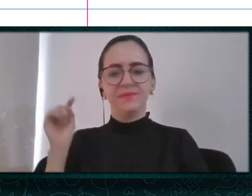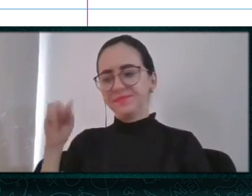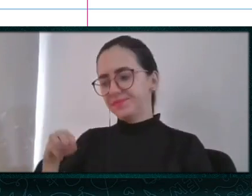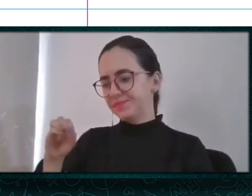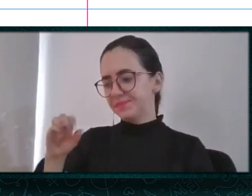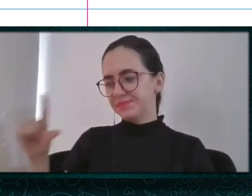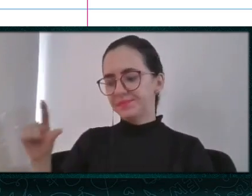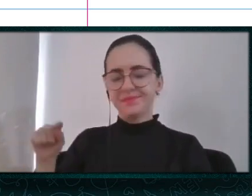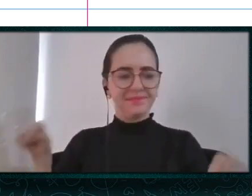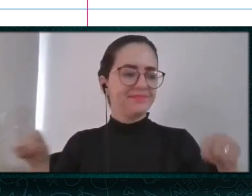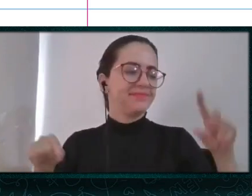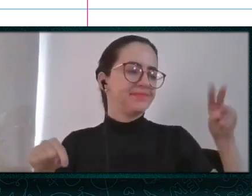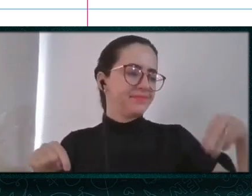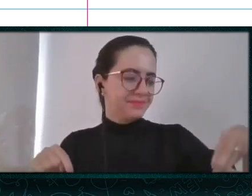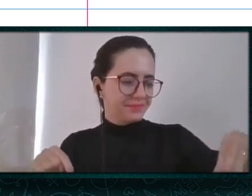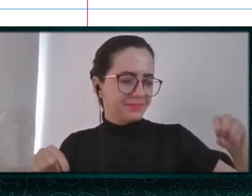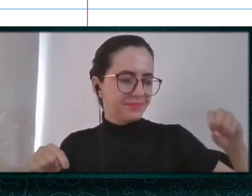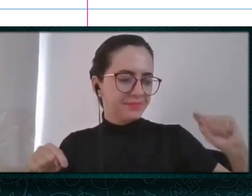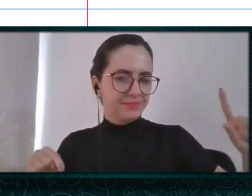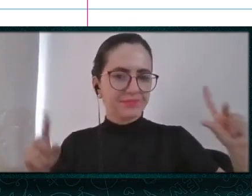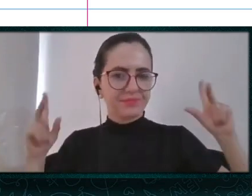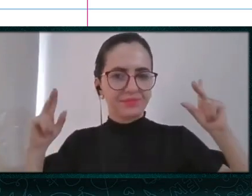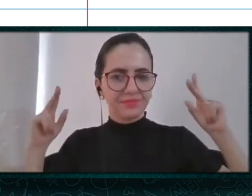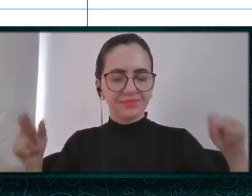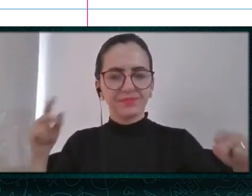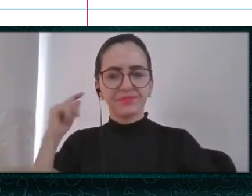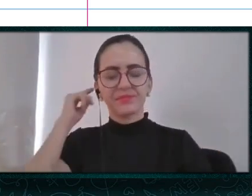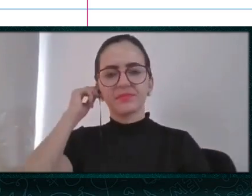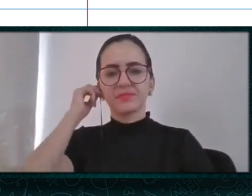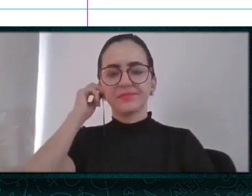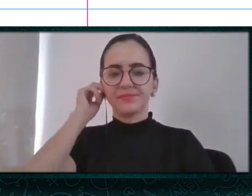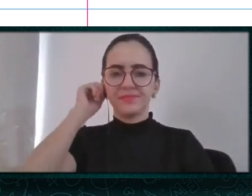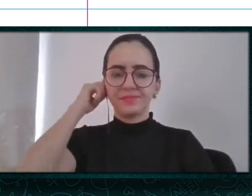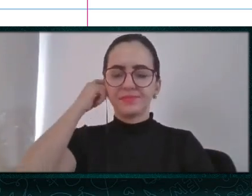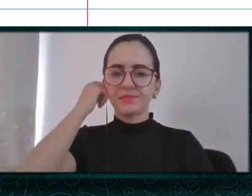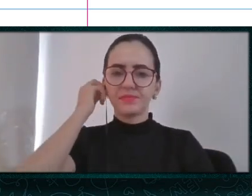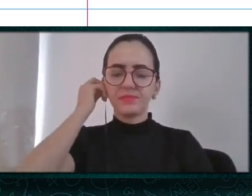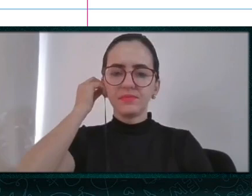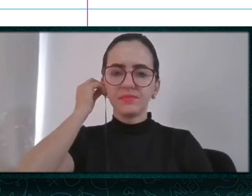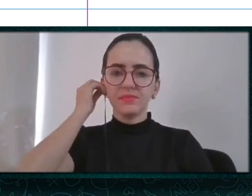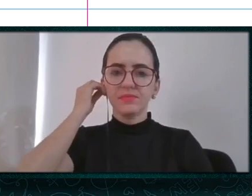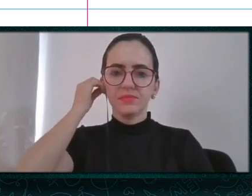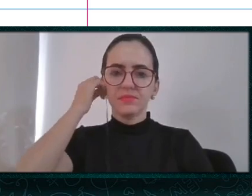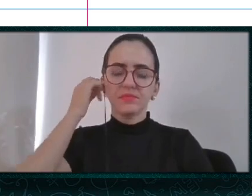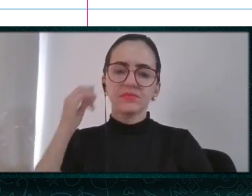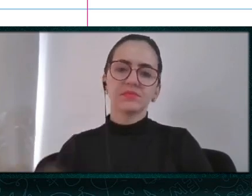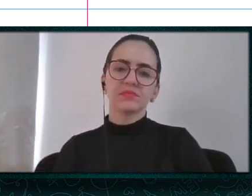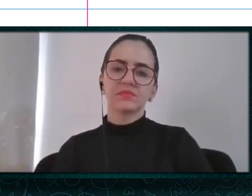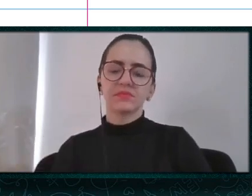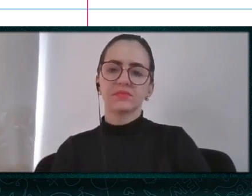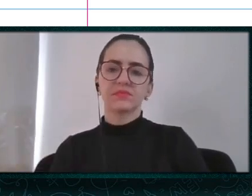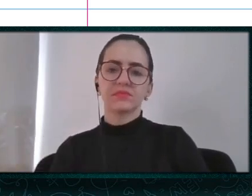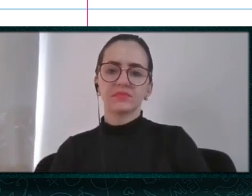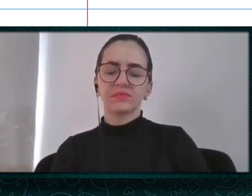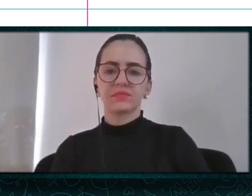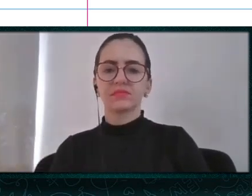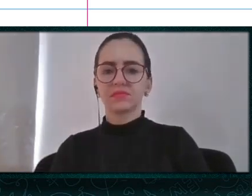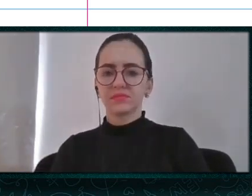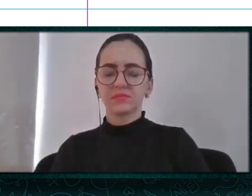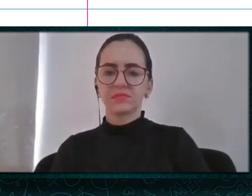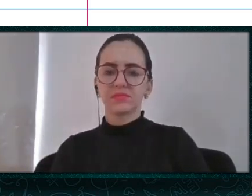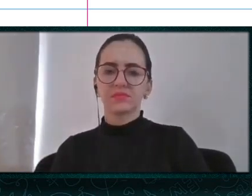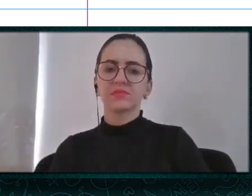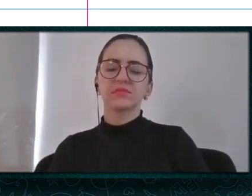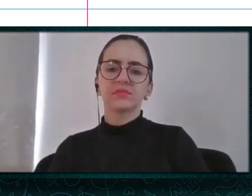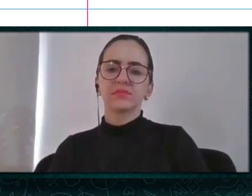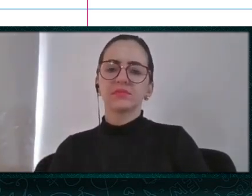1. Então, para a reação acontecer totalmente, eu vou ter que pegar 1 do HCl e juntar com 1 de NaOH. Então, a quantidade de mols que eu tiver do HCl